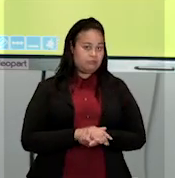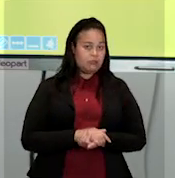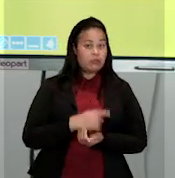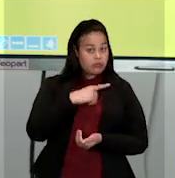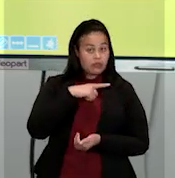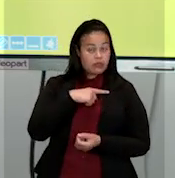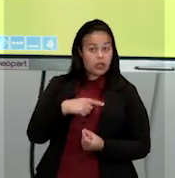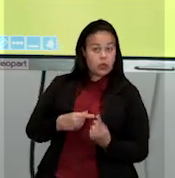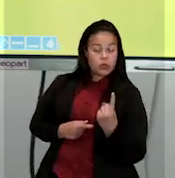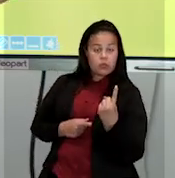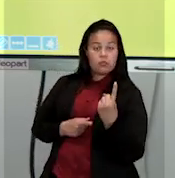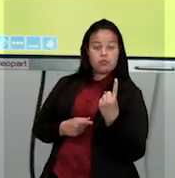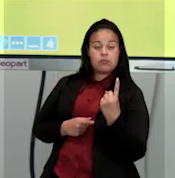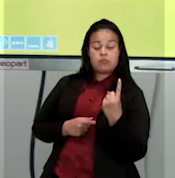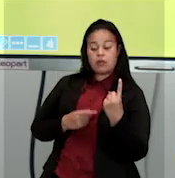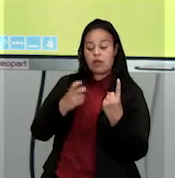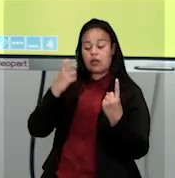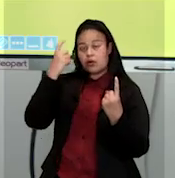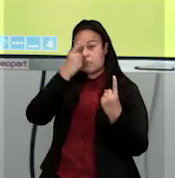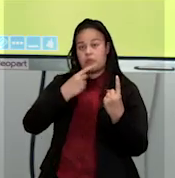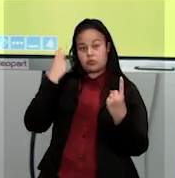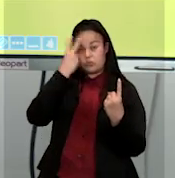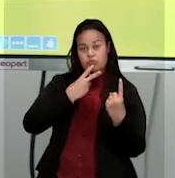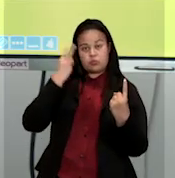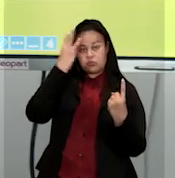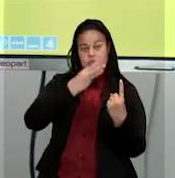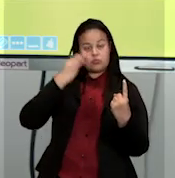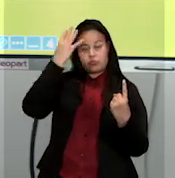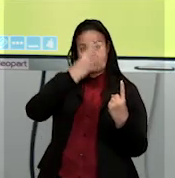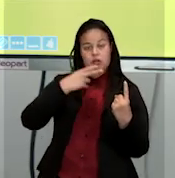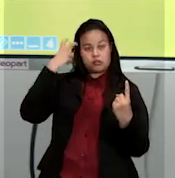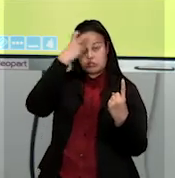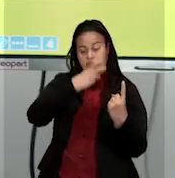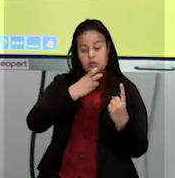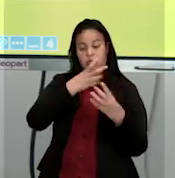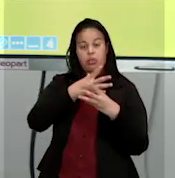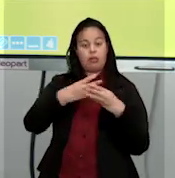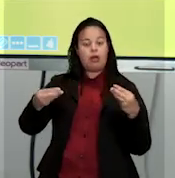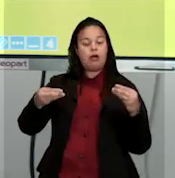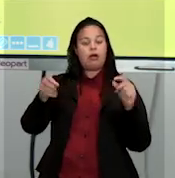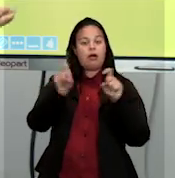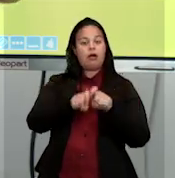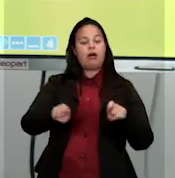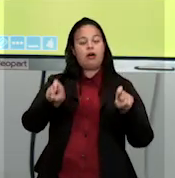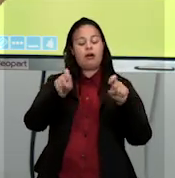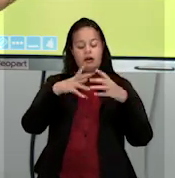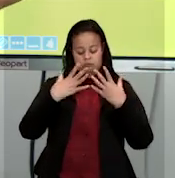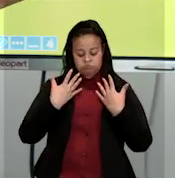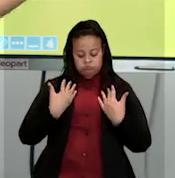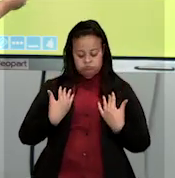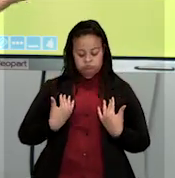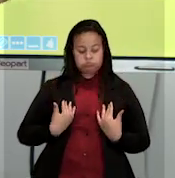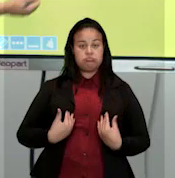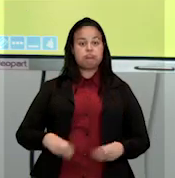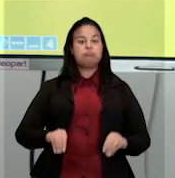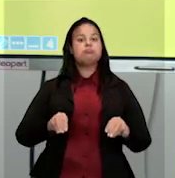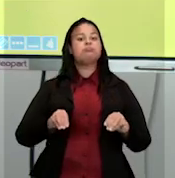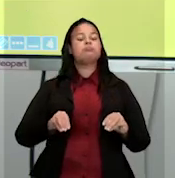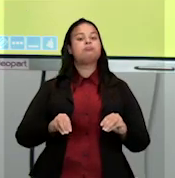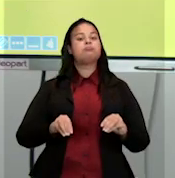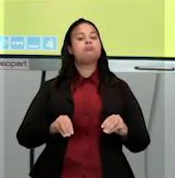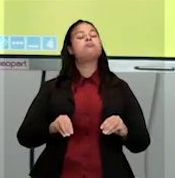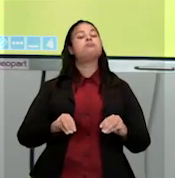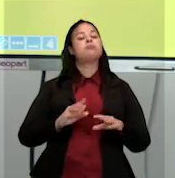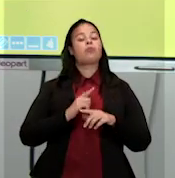uma. A partir da quinta hora, eu posso dizer que foi eliminado do sistema do seu corpo, né, essas bactérias. Então, a